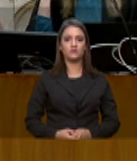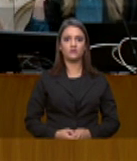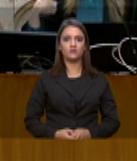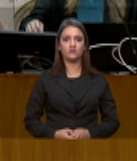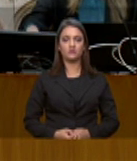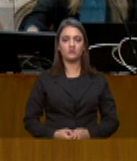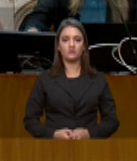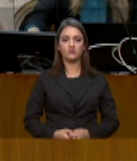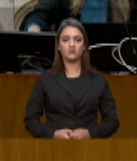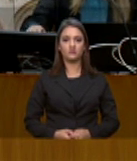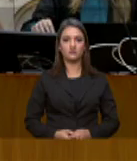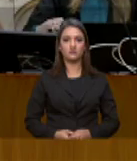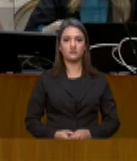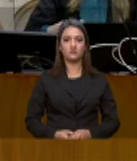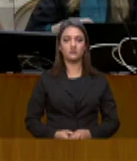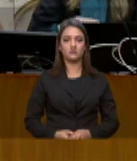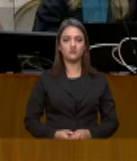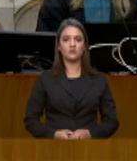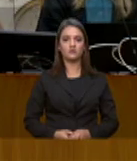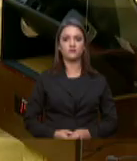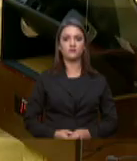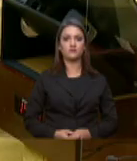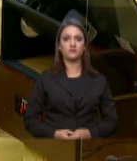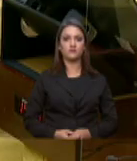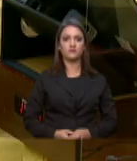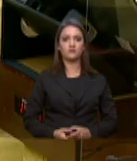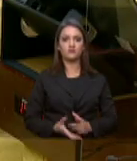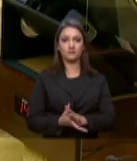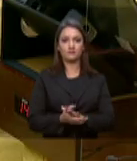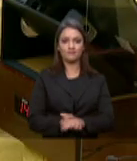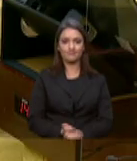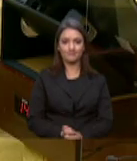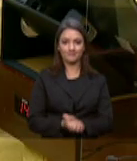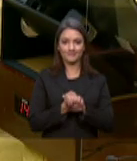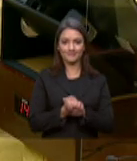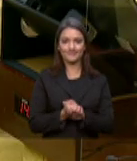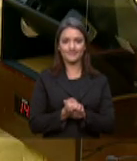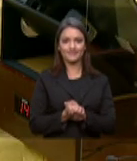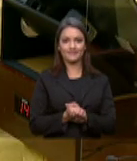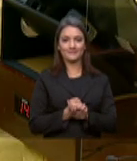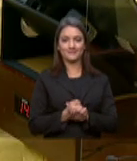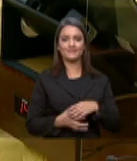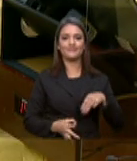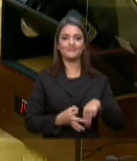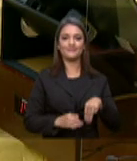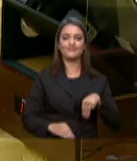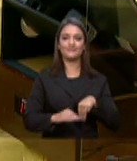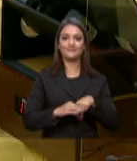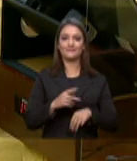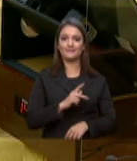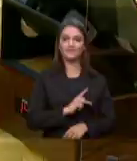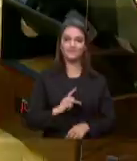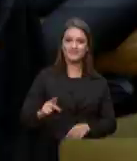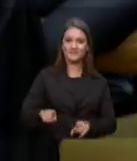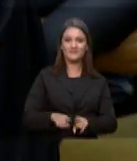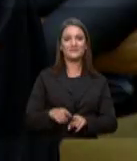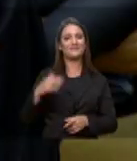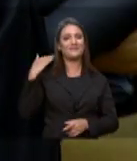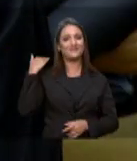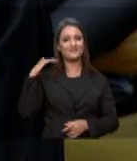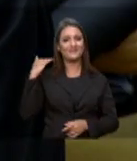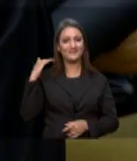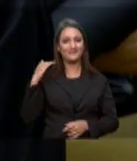Senhor ministro presidente, senhora ministra relatora Carmen Lúcia, senhora ministra